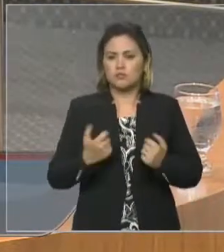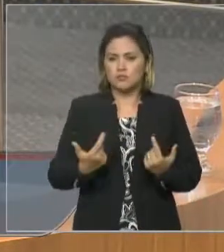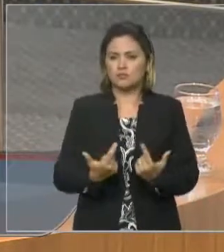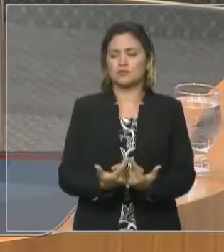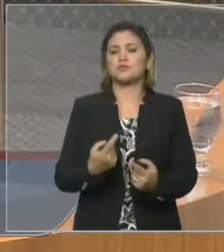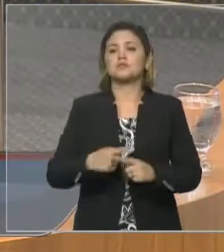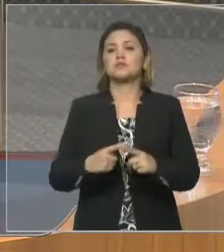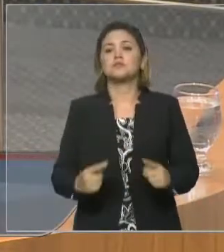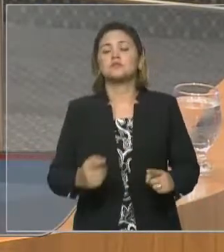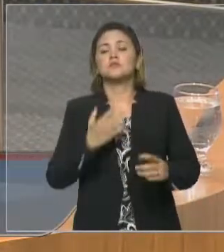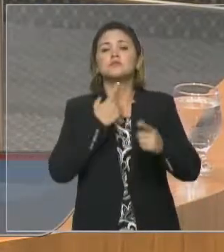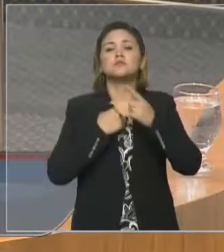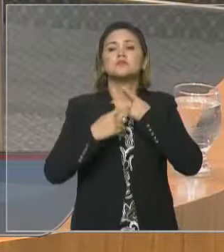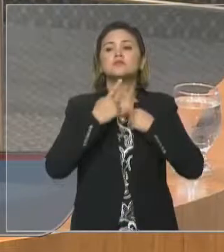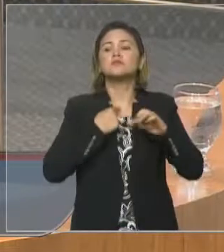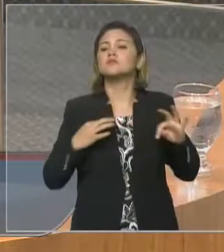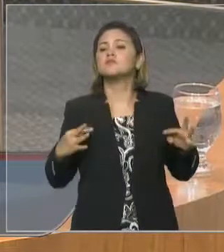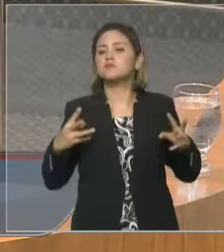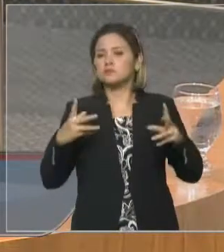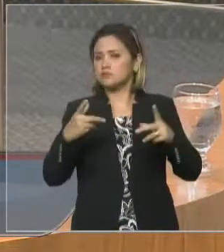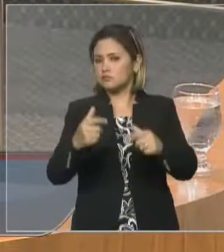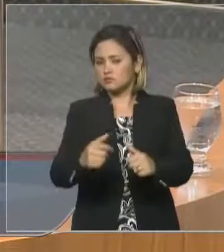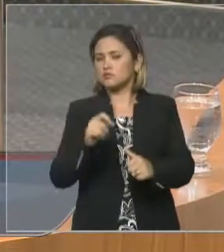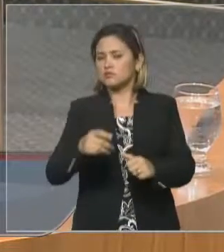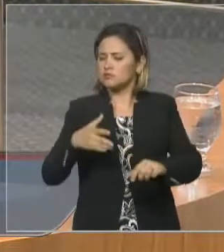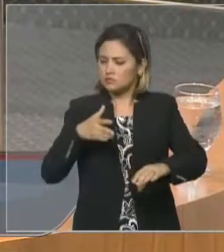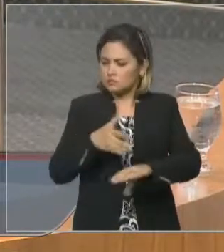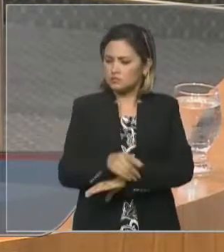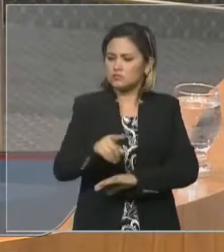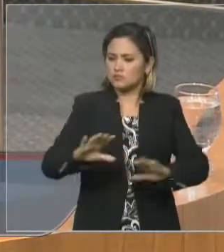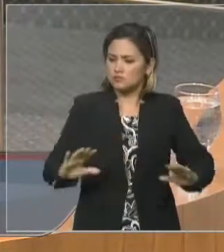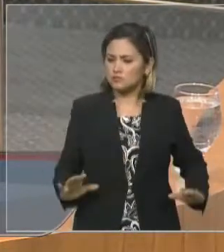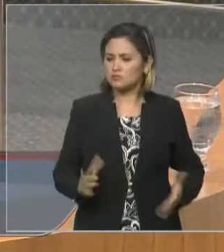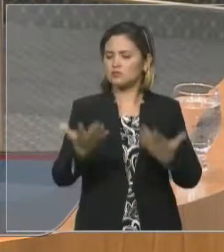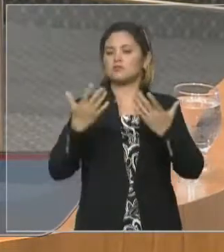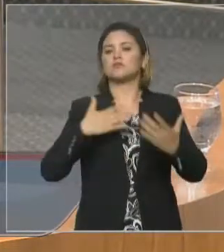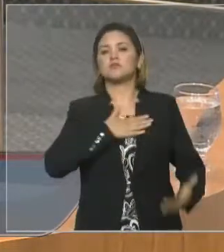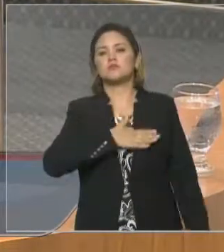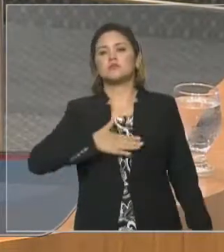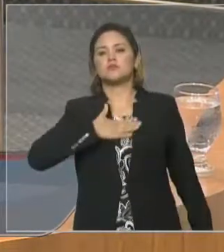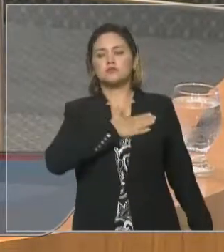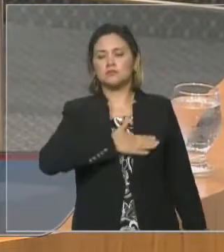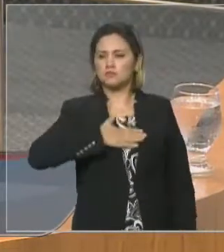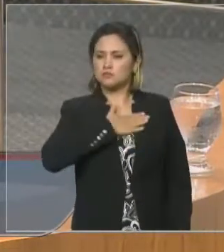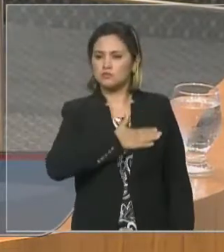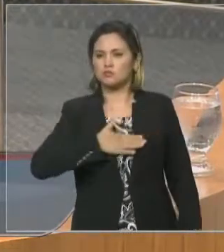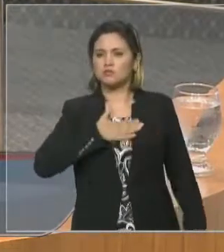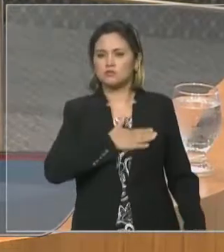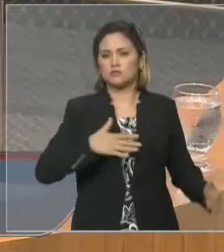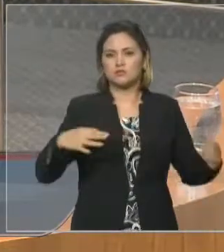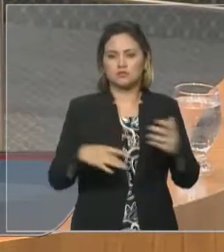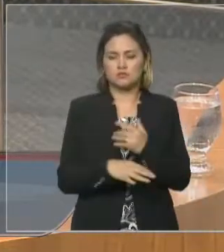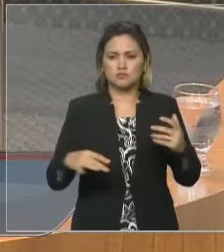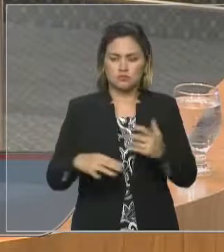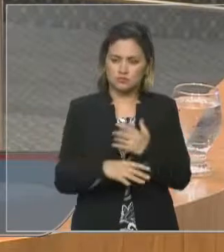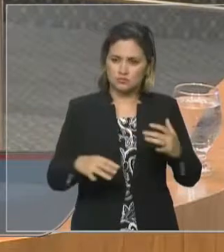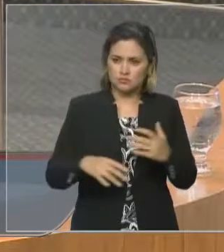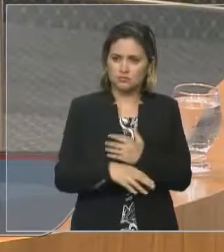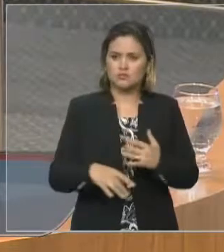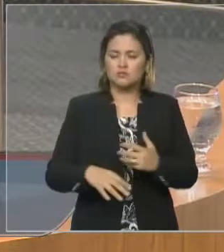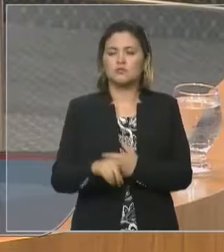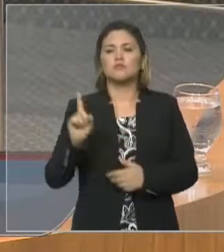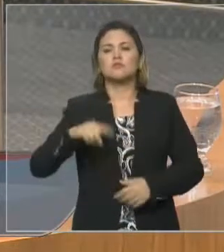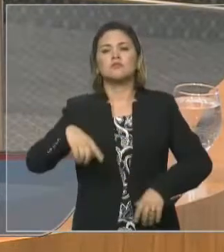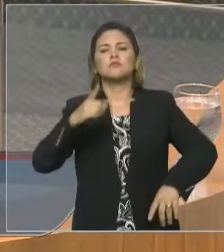mas desejo a todos que participem dessa grande festa e a grande alegria que é para toda essa cidade, que era um sonho esperado por muitos e